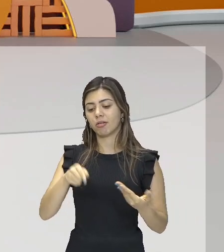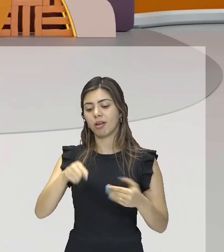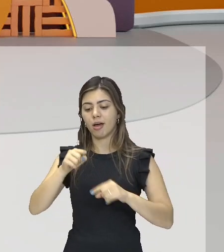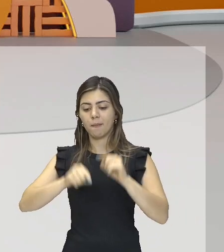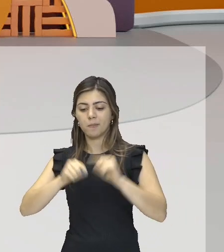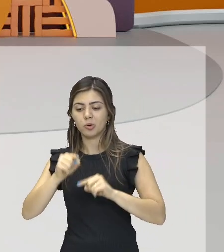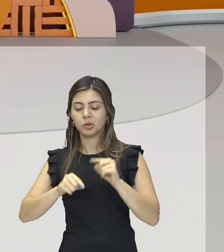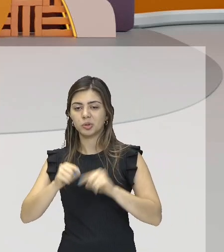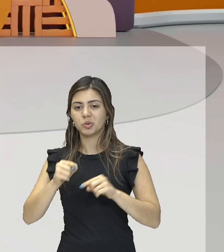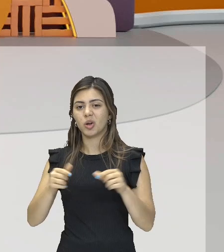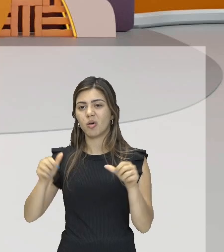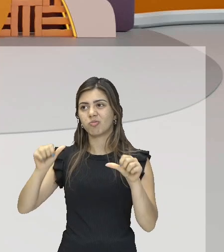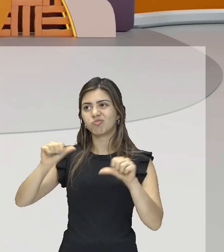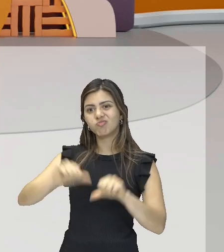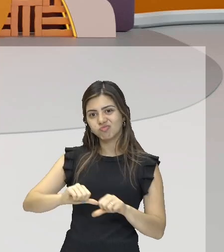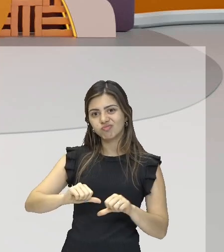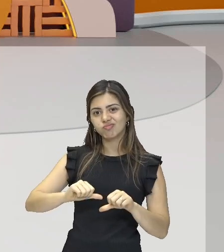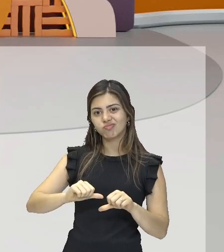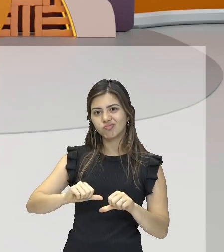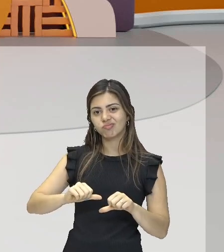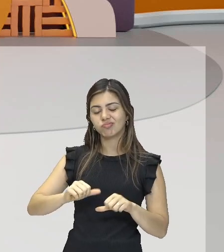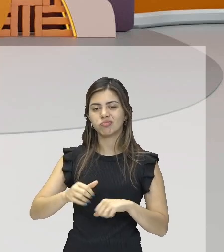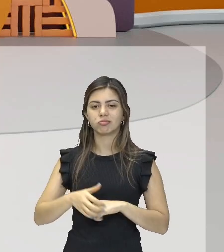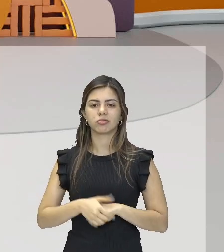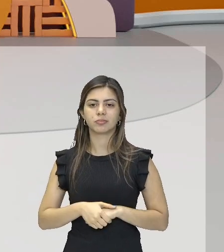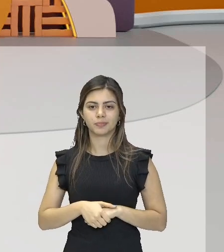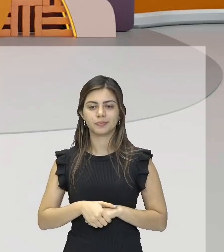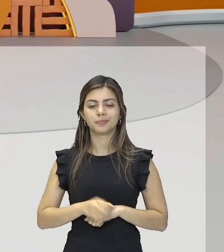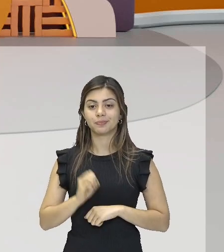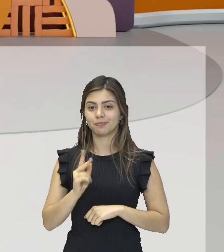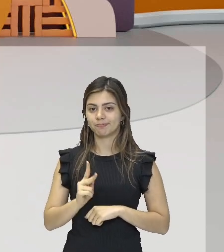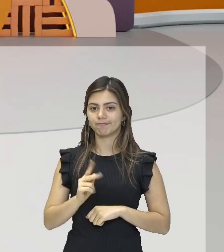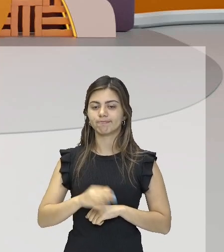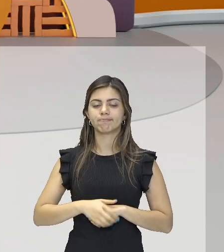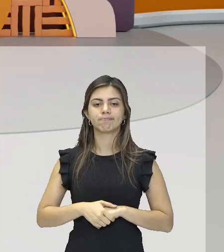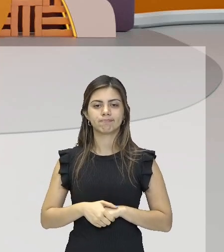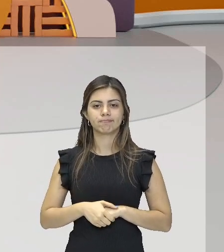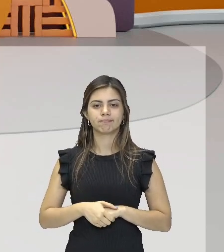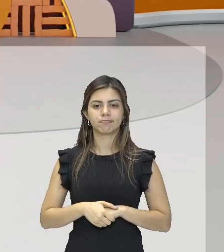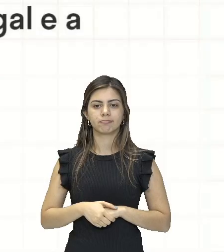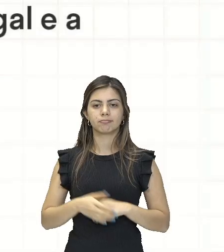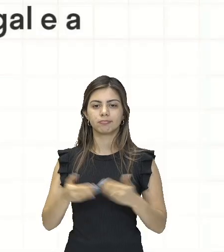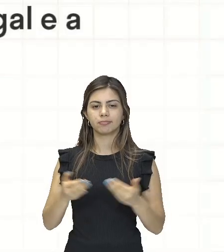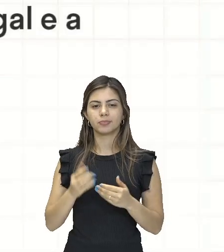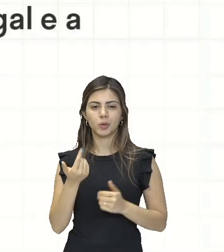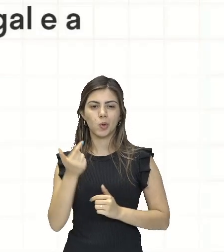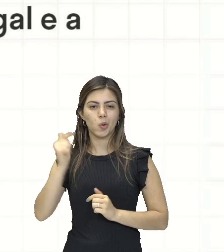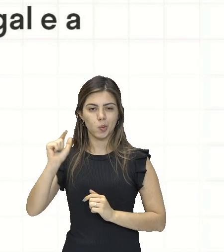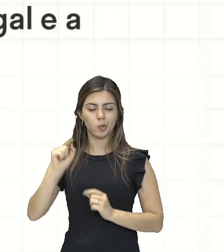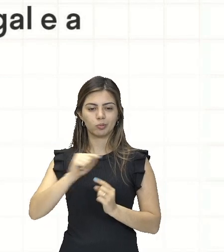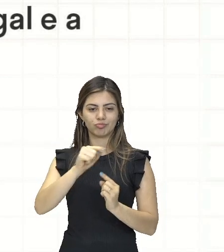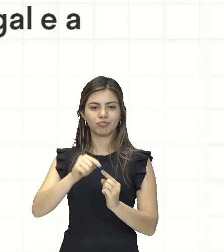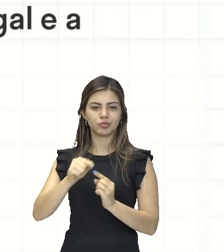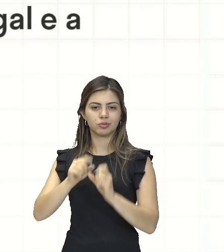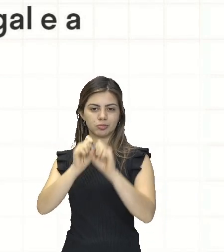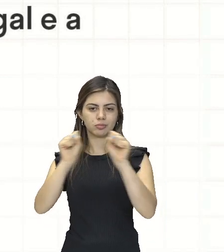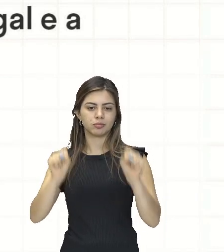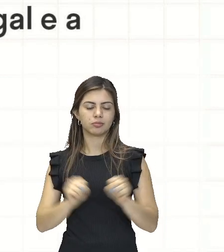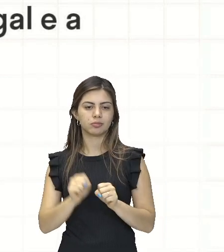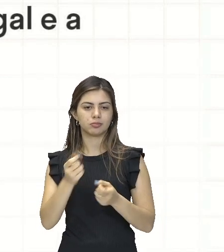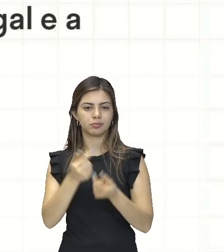dos produtos acabem ficando em segundo plano, ok? Continuando com outros tipos de mercantilismo, nós temos aí